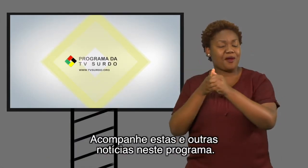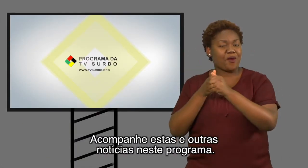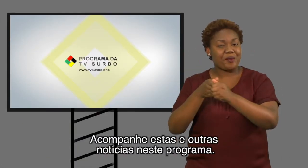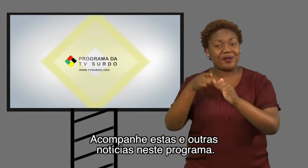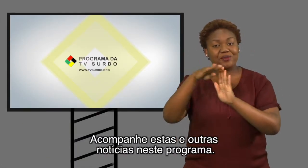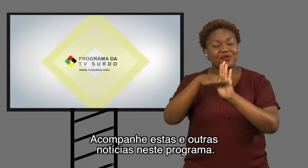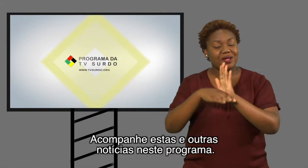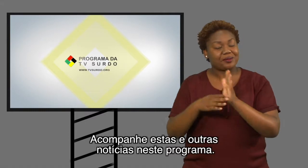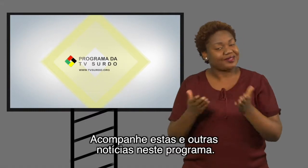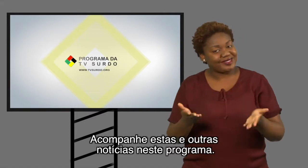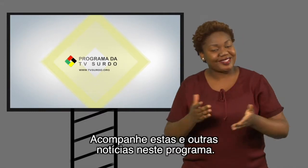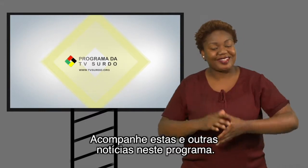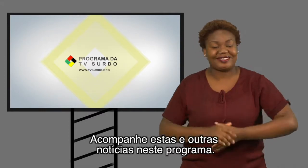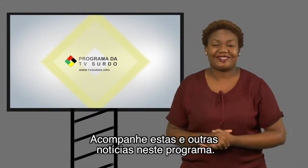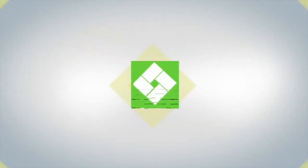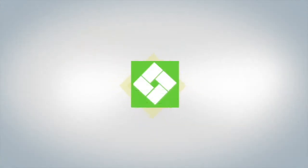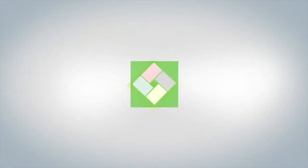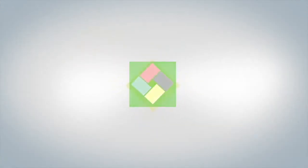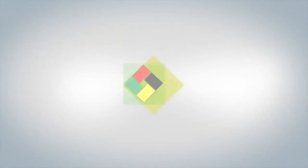notícias neste programa.